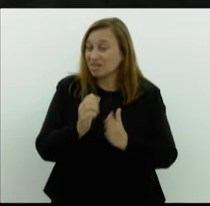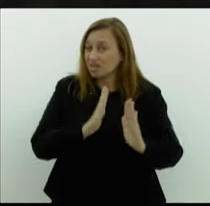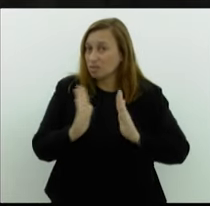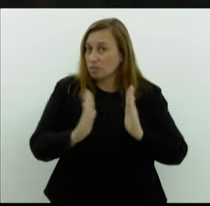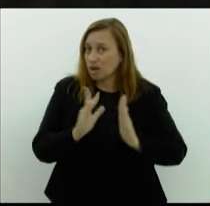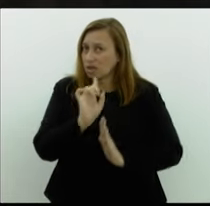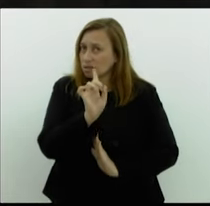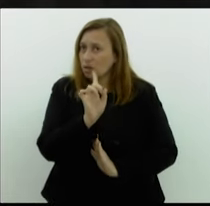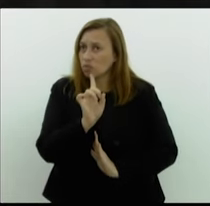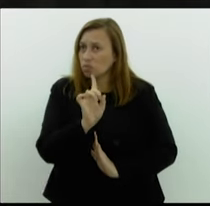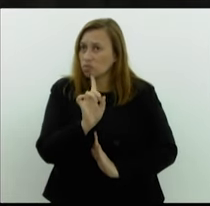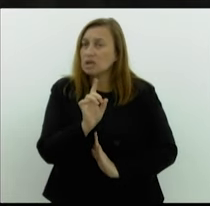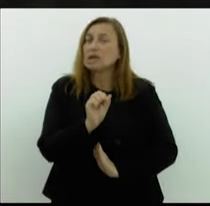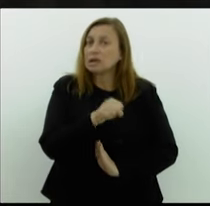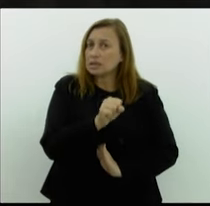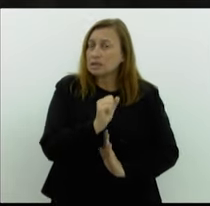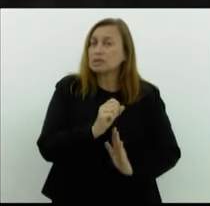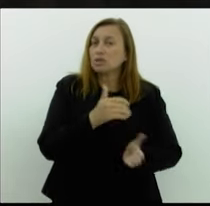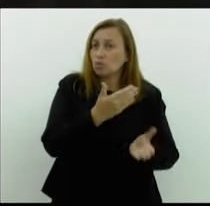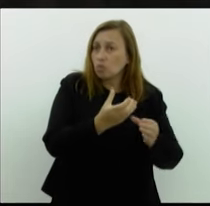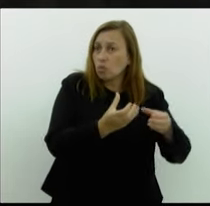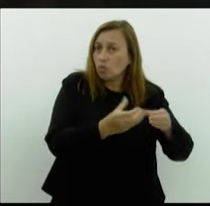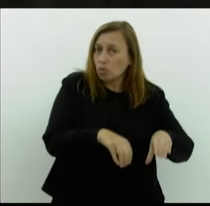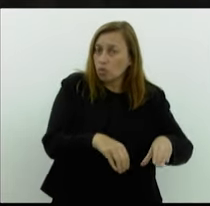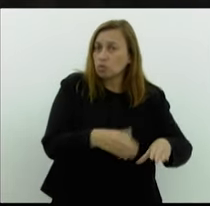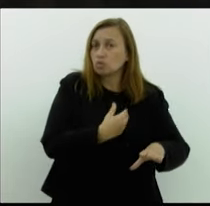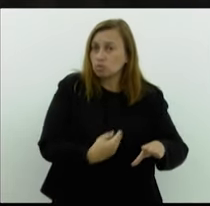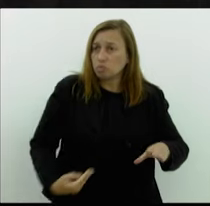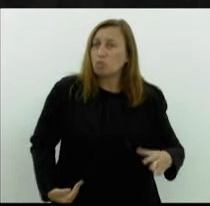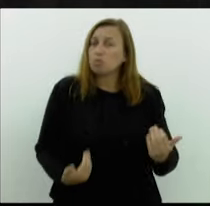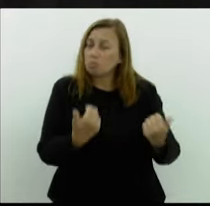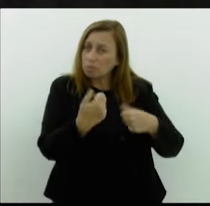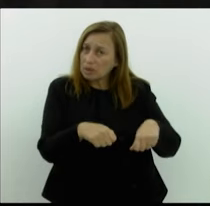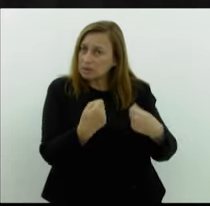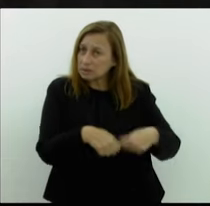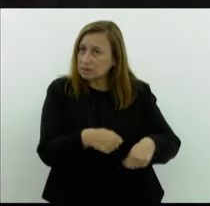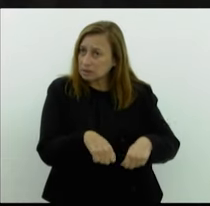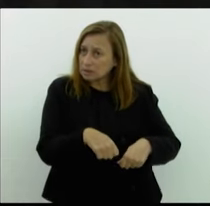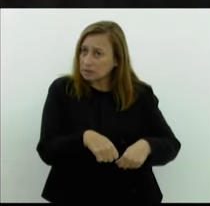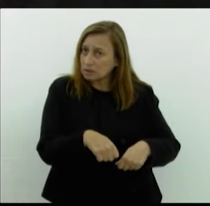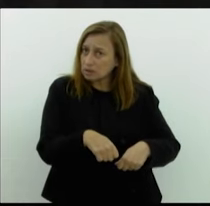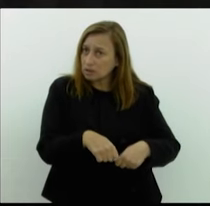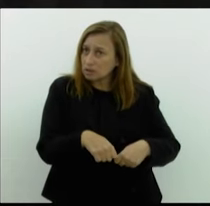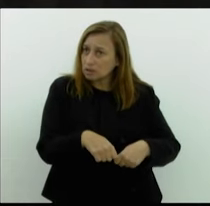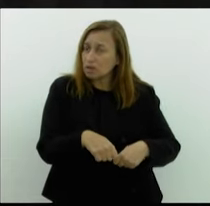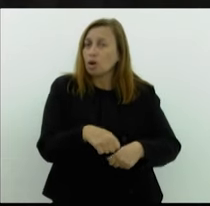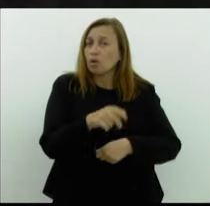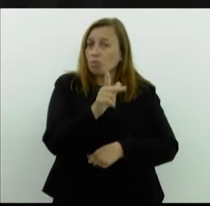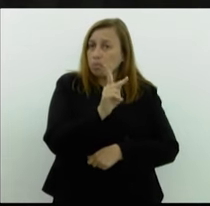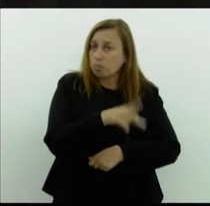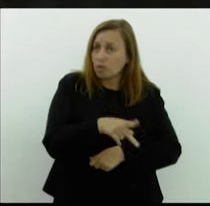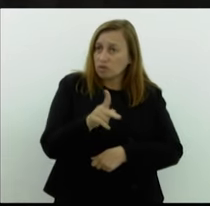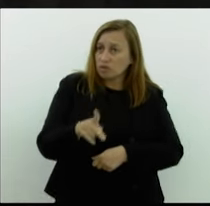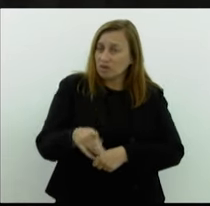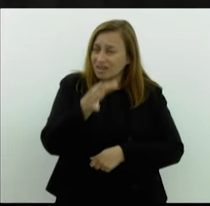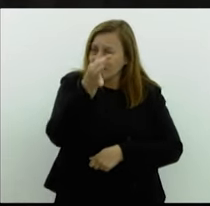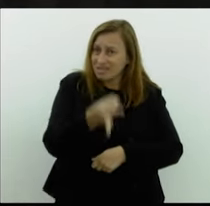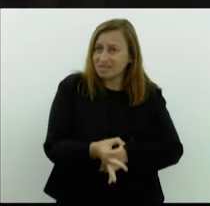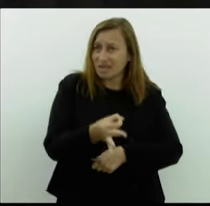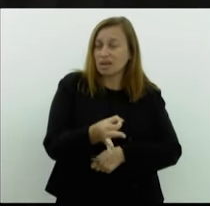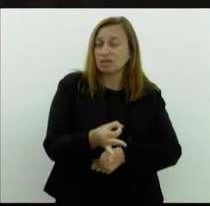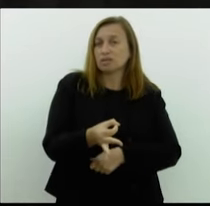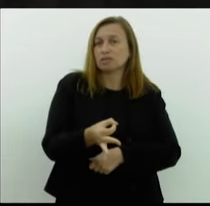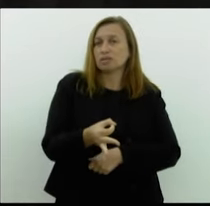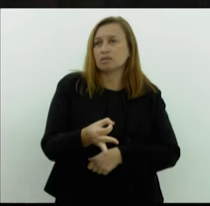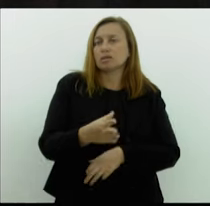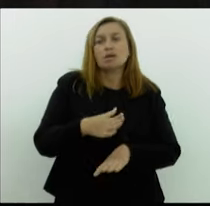temporária, é através do concurso público, né, de cargos efetivos, que cada